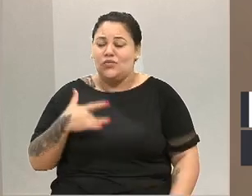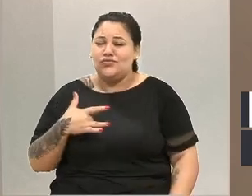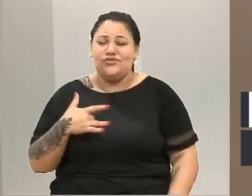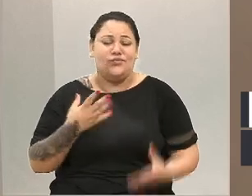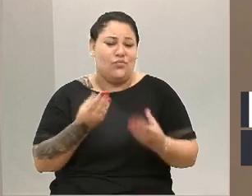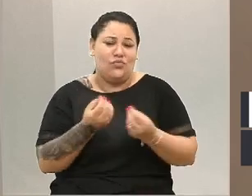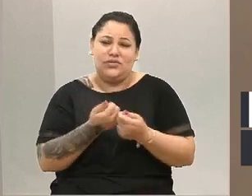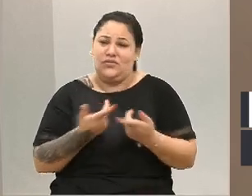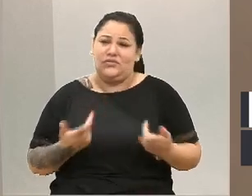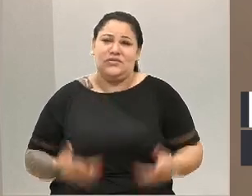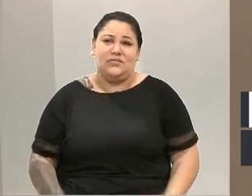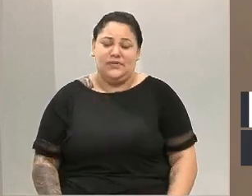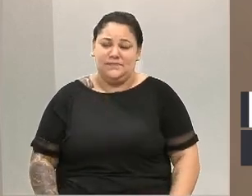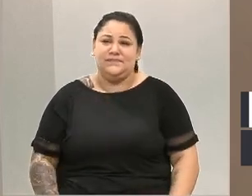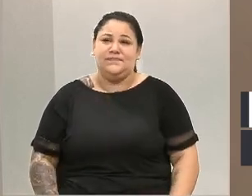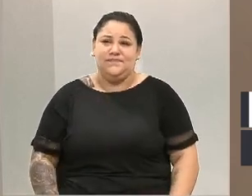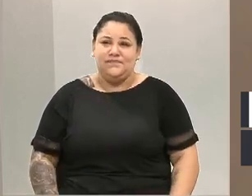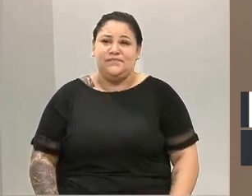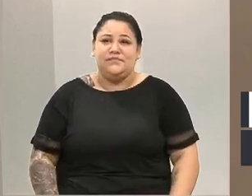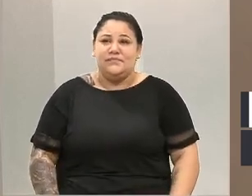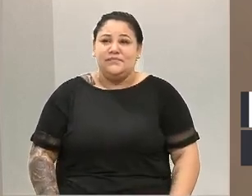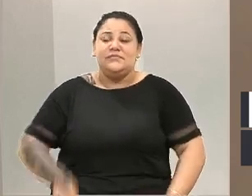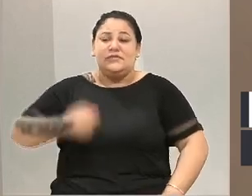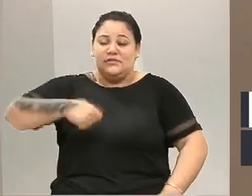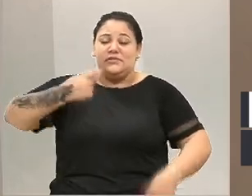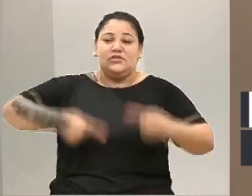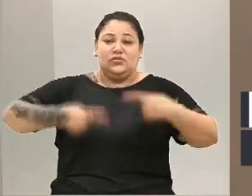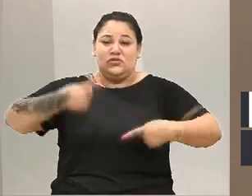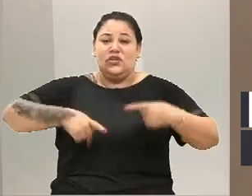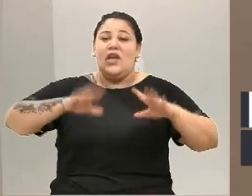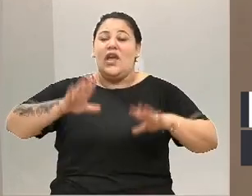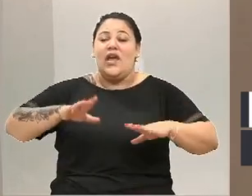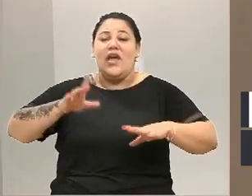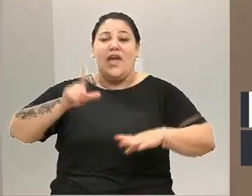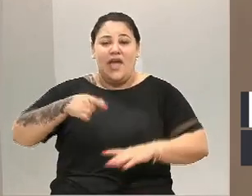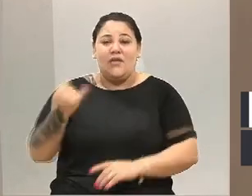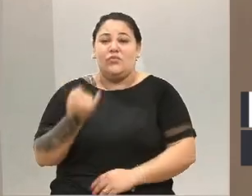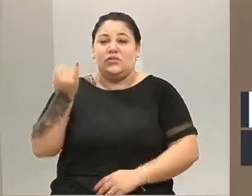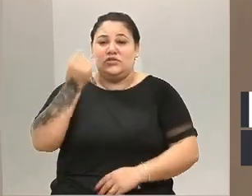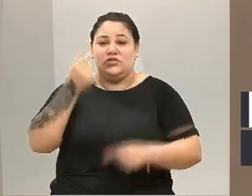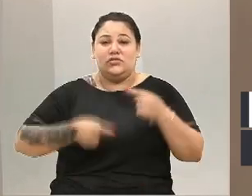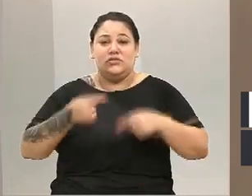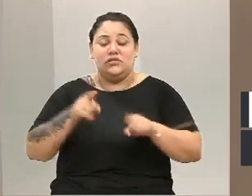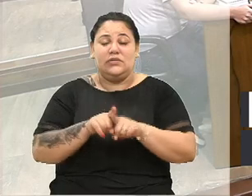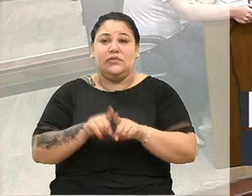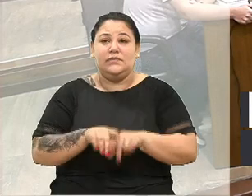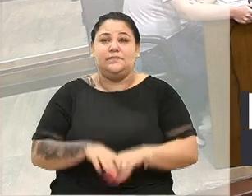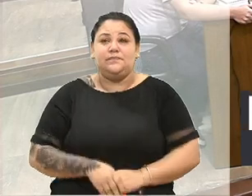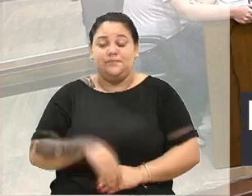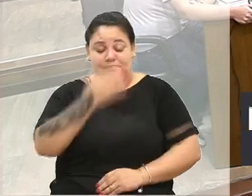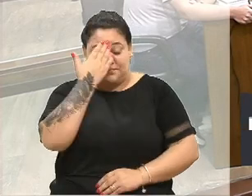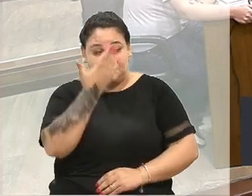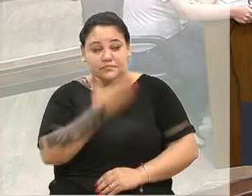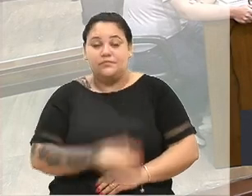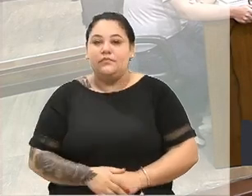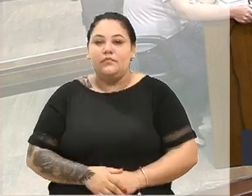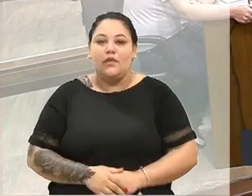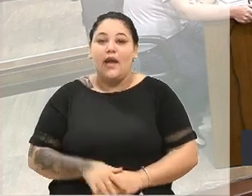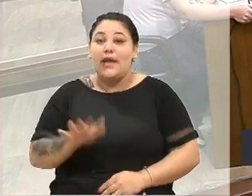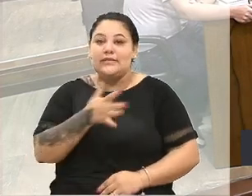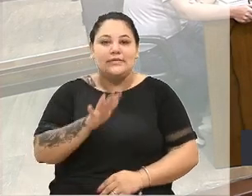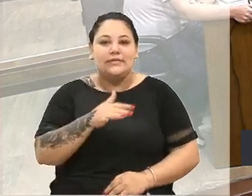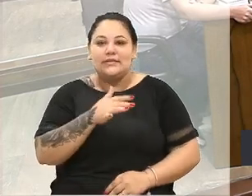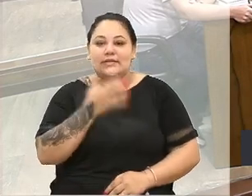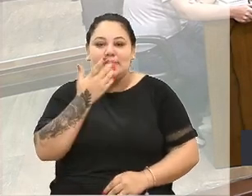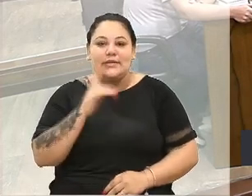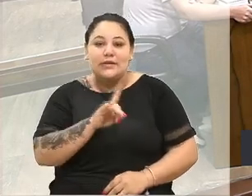inclusive a disposição das crianças. Importante, temos que discutir, é importantíssima a discussão. Obrigado, vereador. Às vezes eles deixam de brincar, de jogar uma